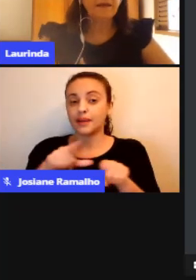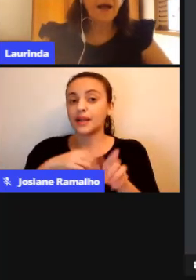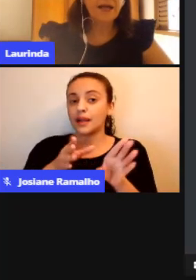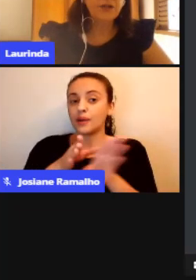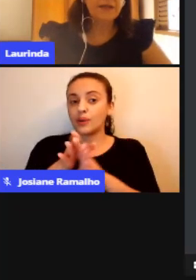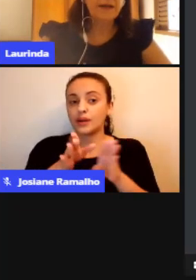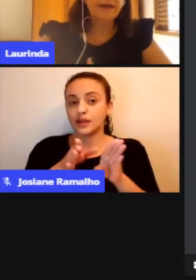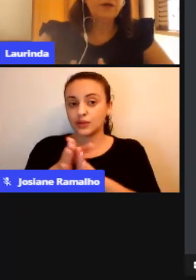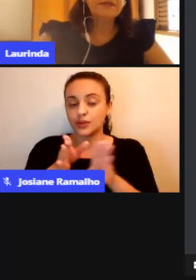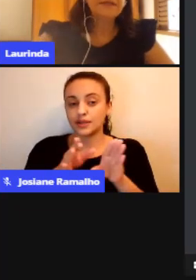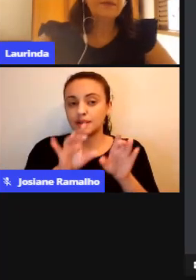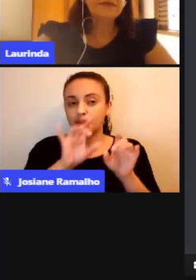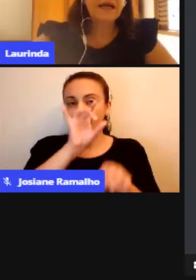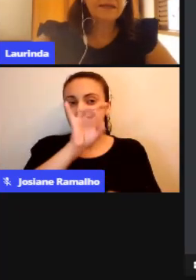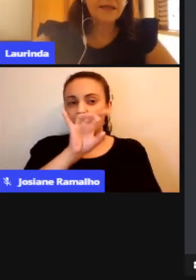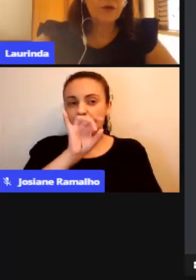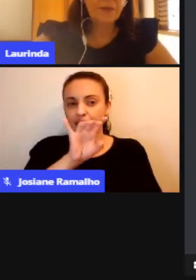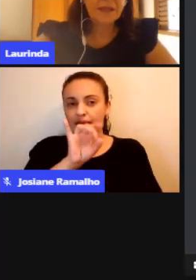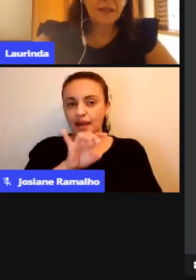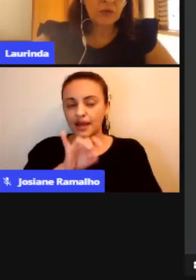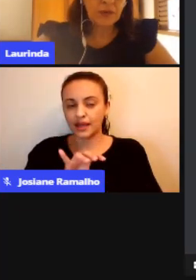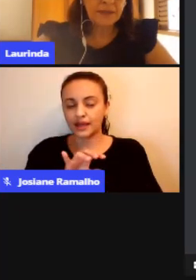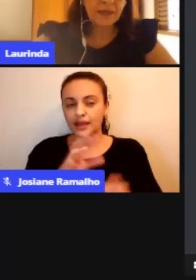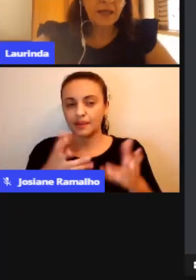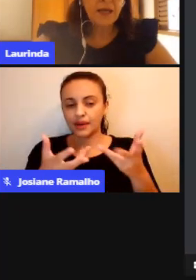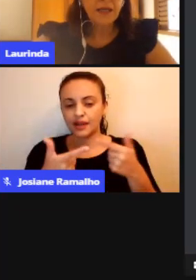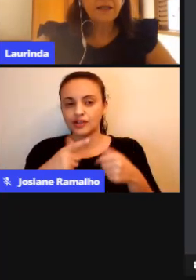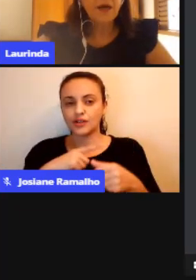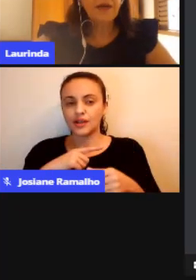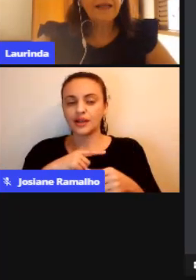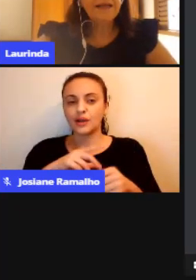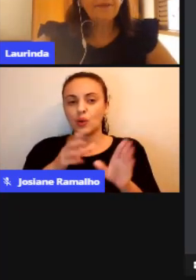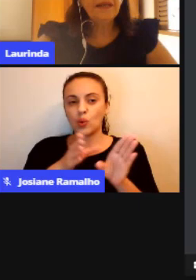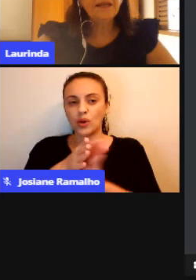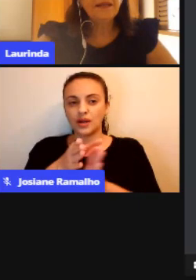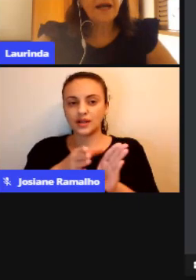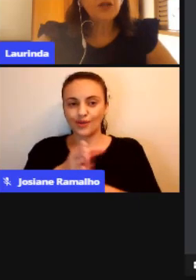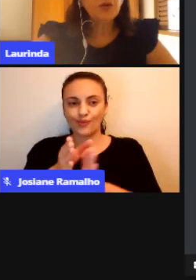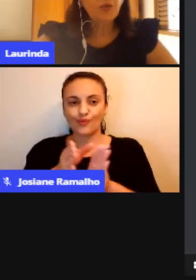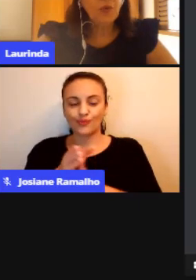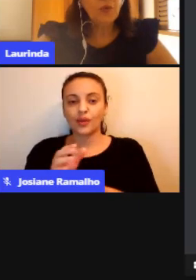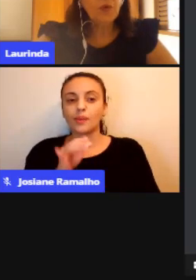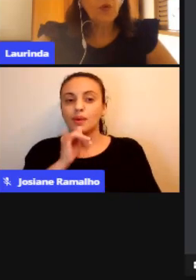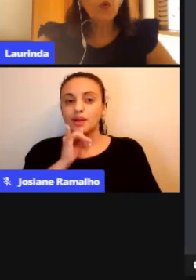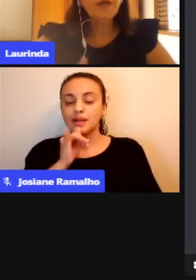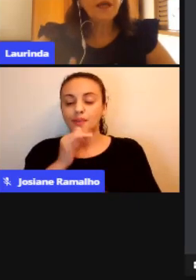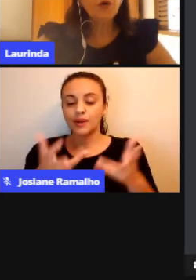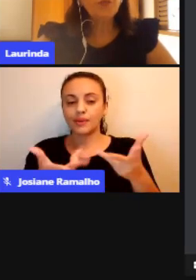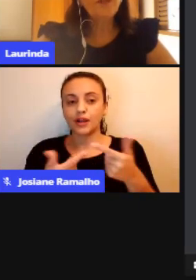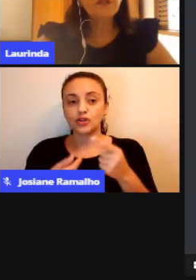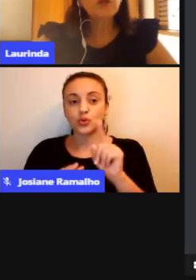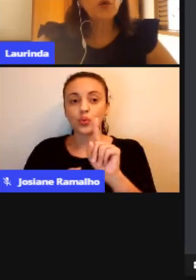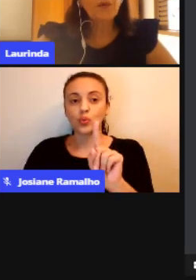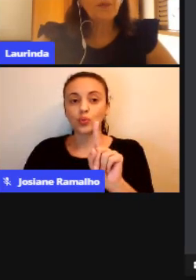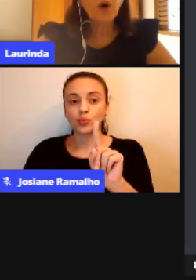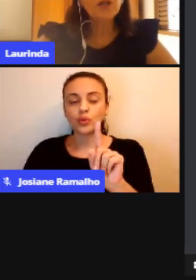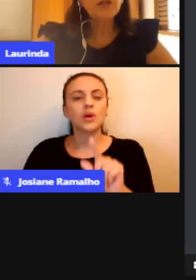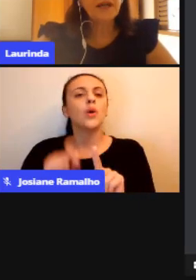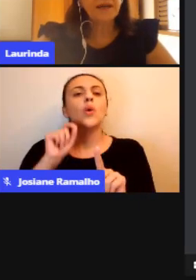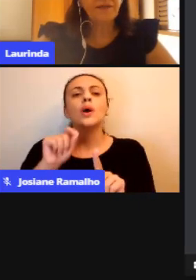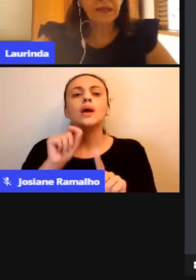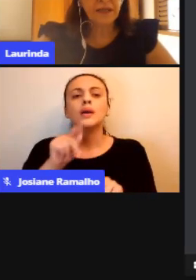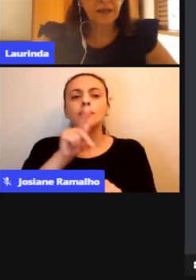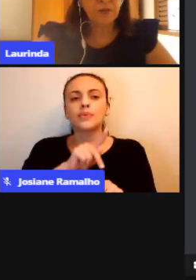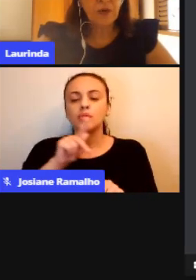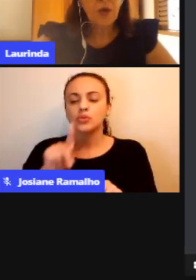cada habilidade, nós temos as recomendações. Então, ali na habilidade 1, o que o professor